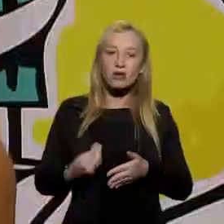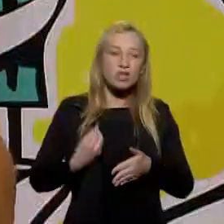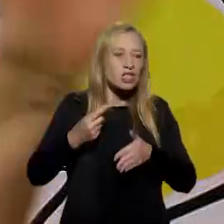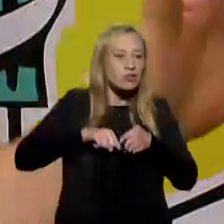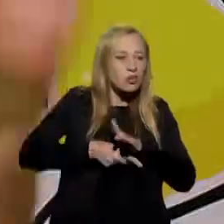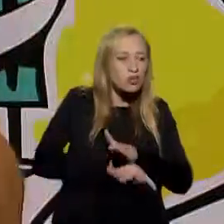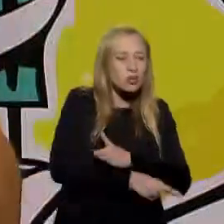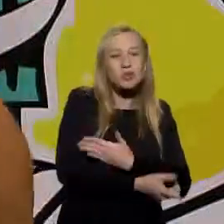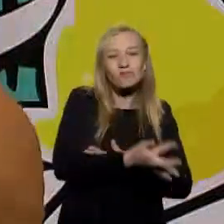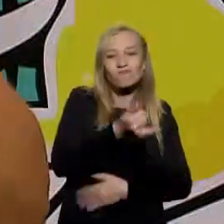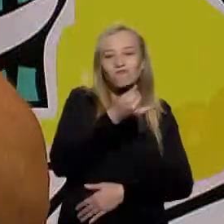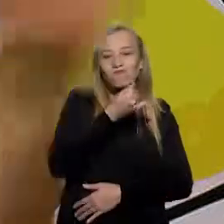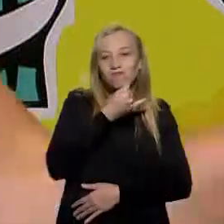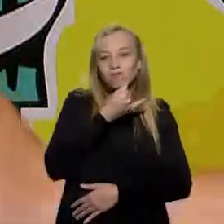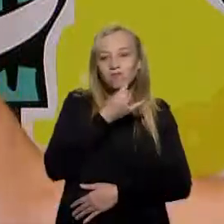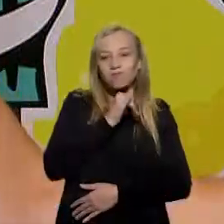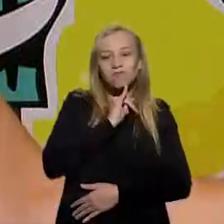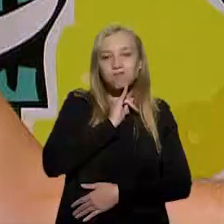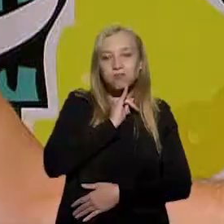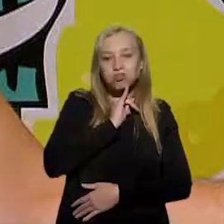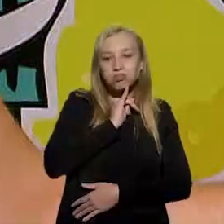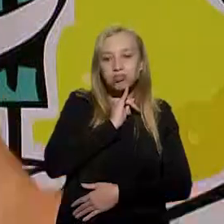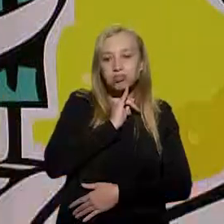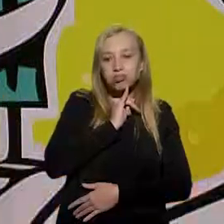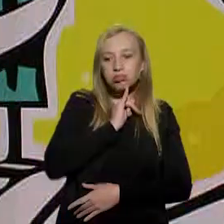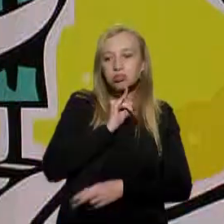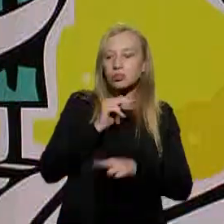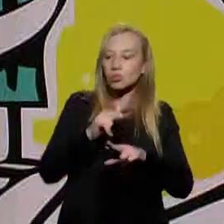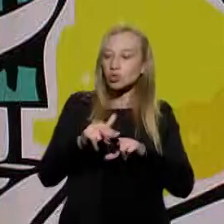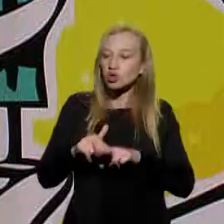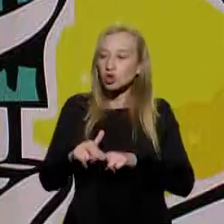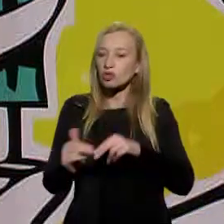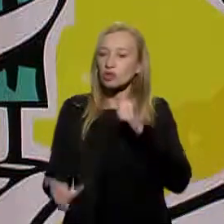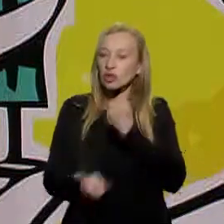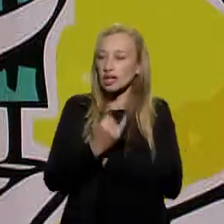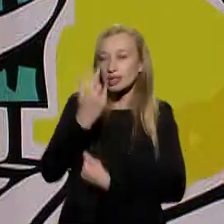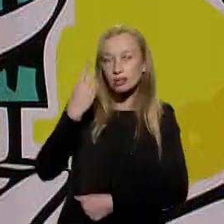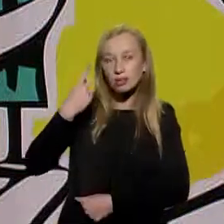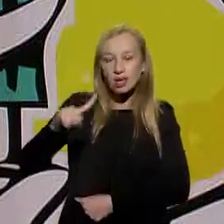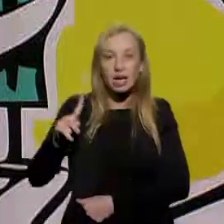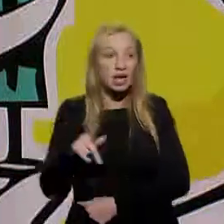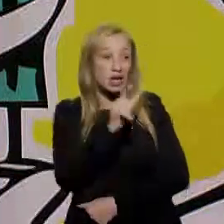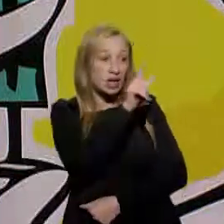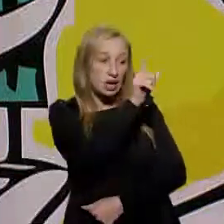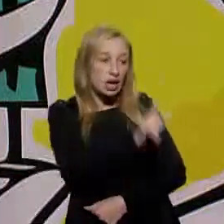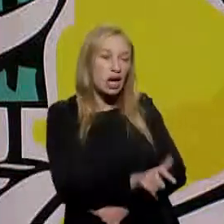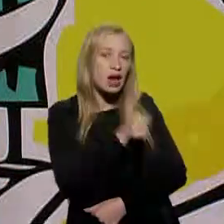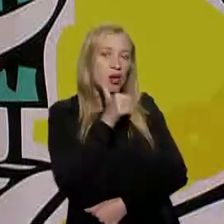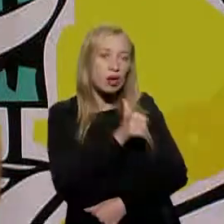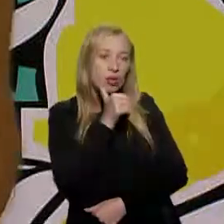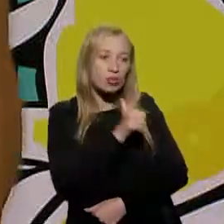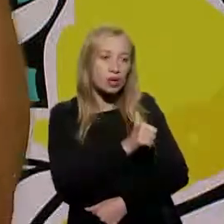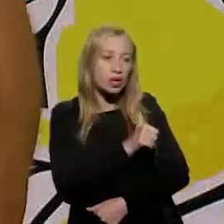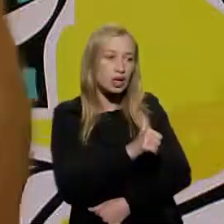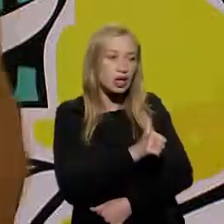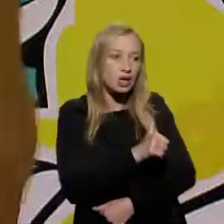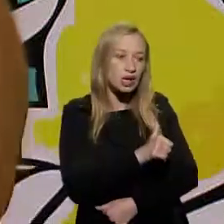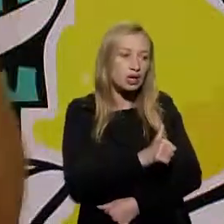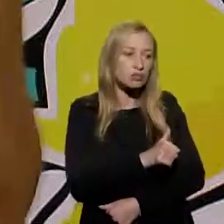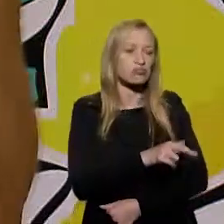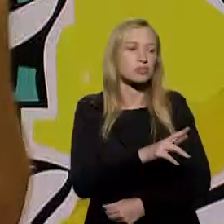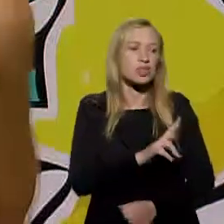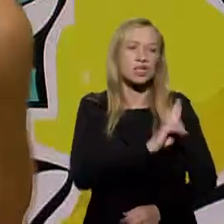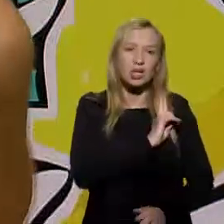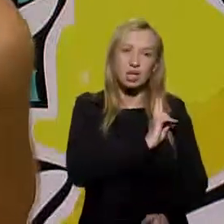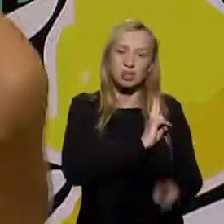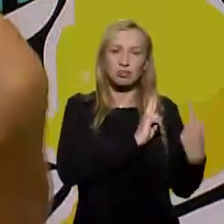infeliz na vida de casal profundamente infeliz é por conta das infidelidades dele e é uma pessoa muito ciosa das